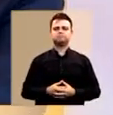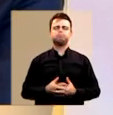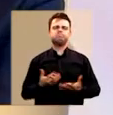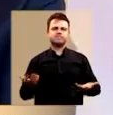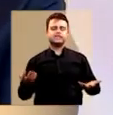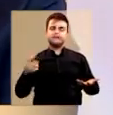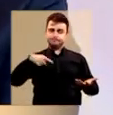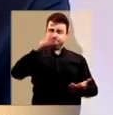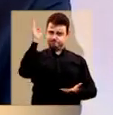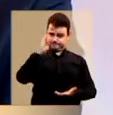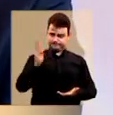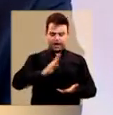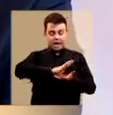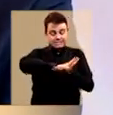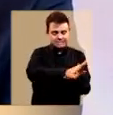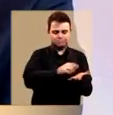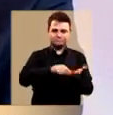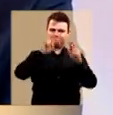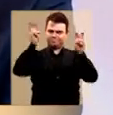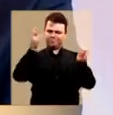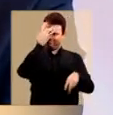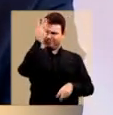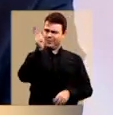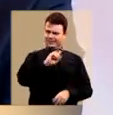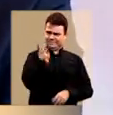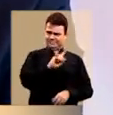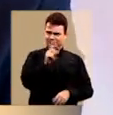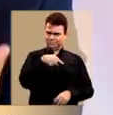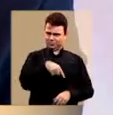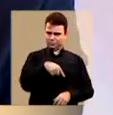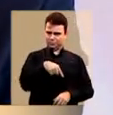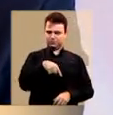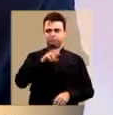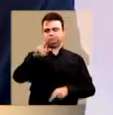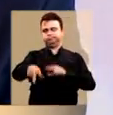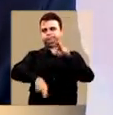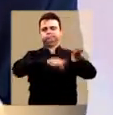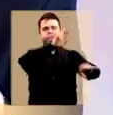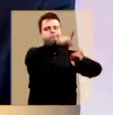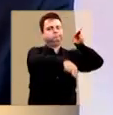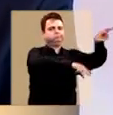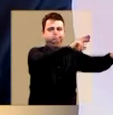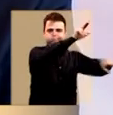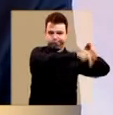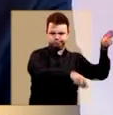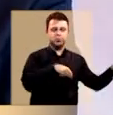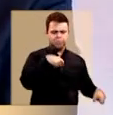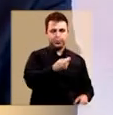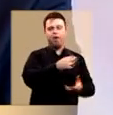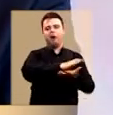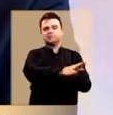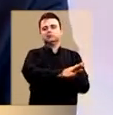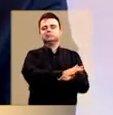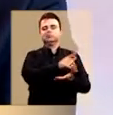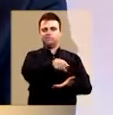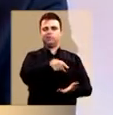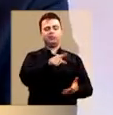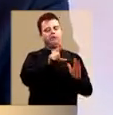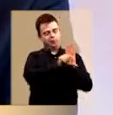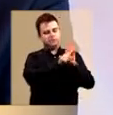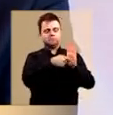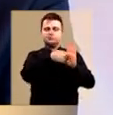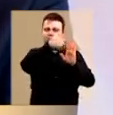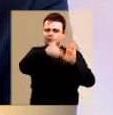falar sobre racismo no Brasil não é algo fácil. Há diversas situações que podem ser consideradas